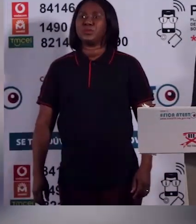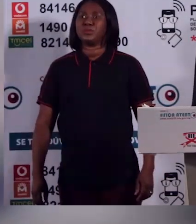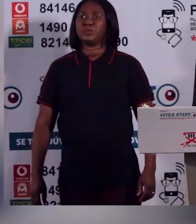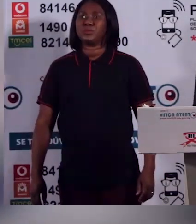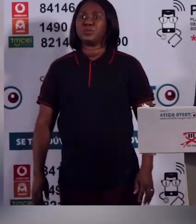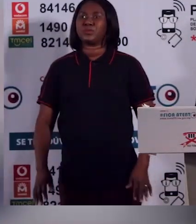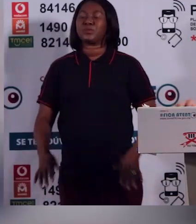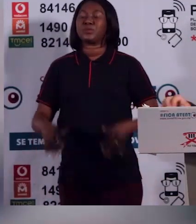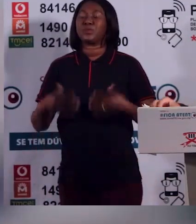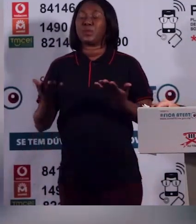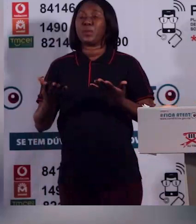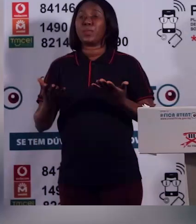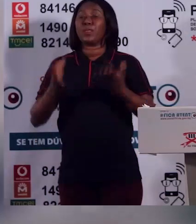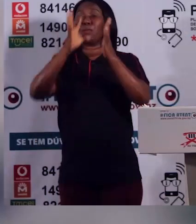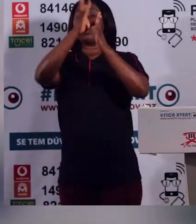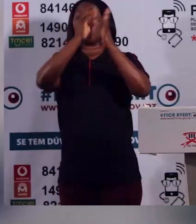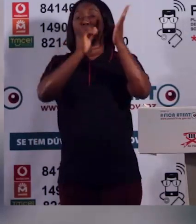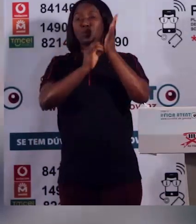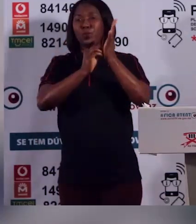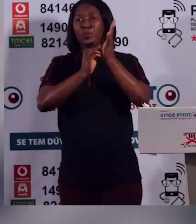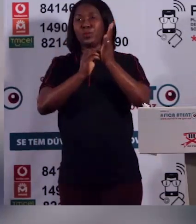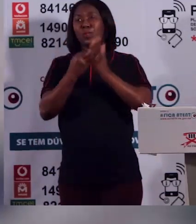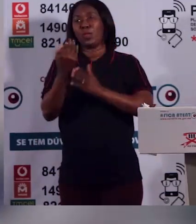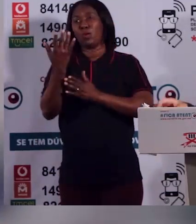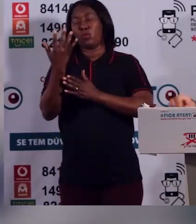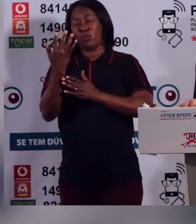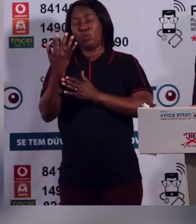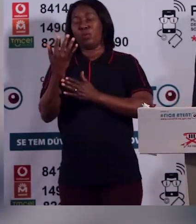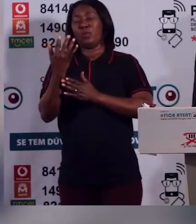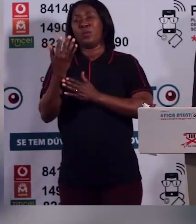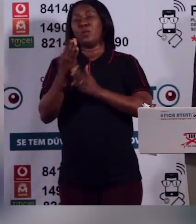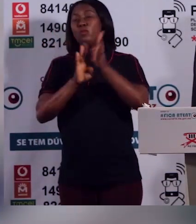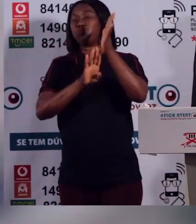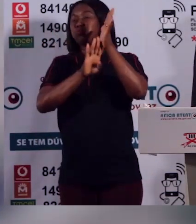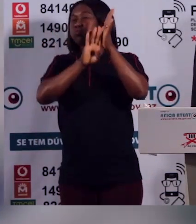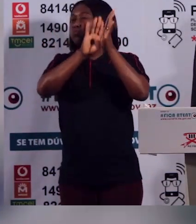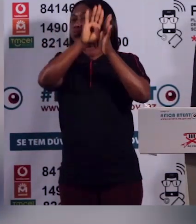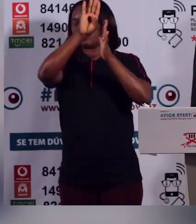A nível global, o número de casos continua a subir